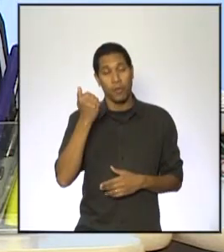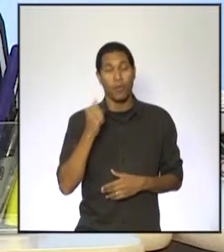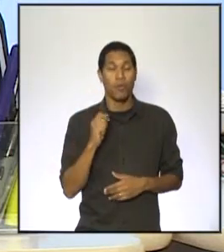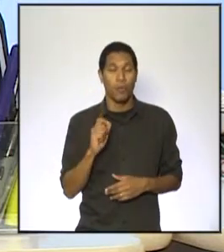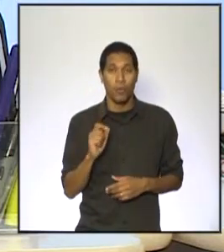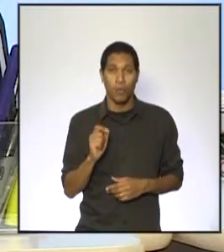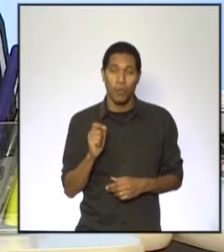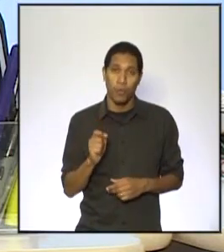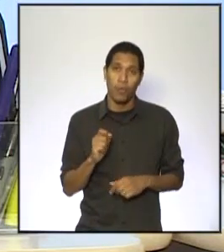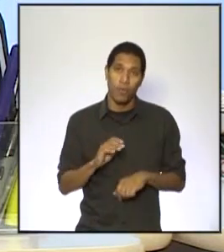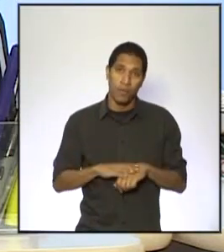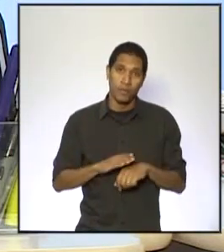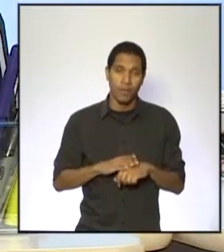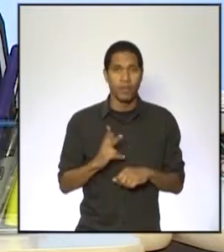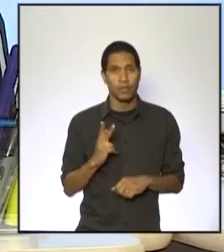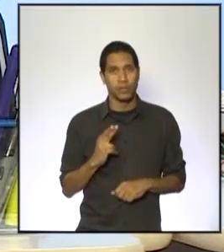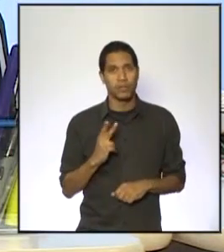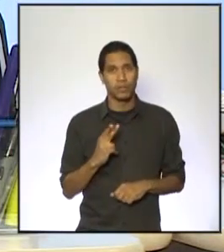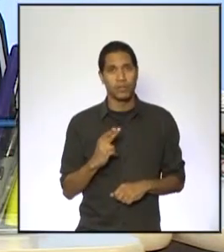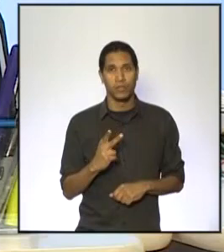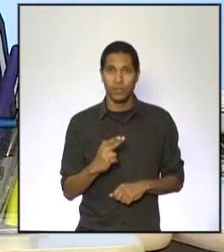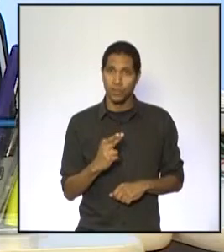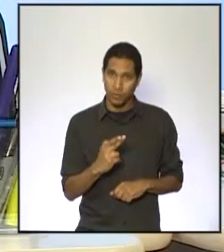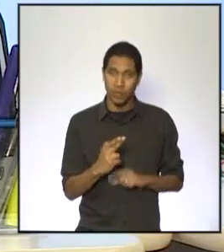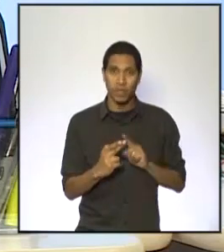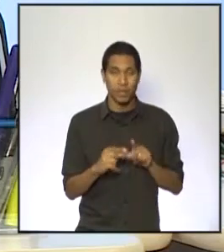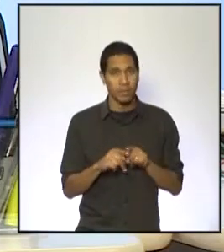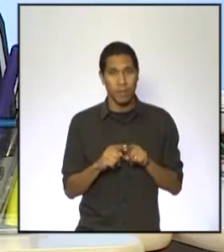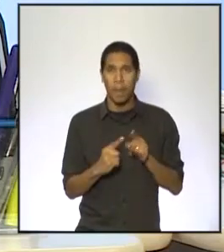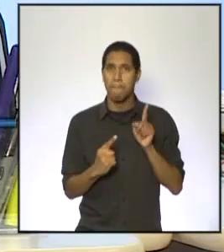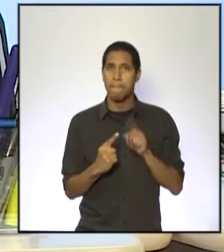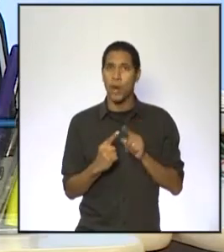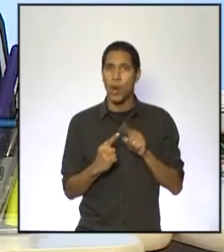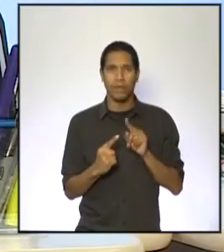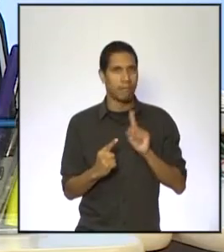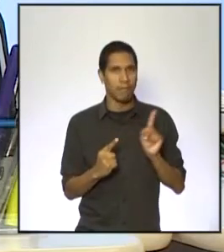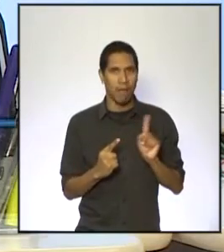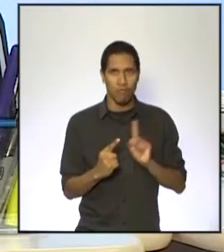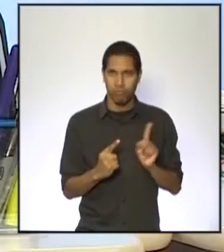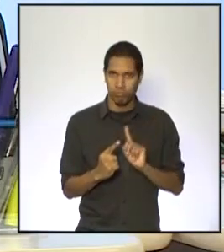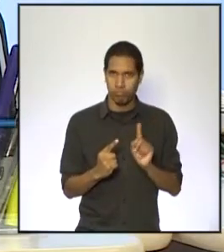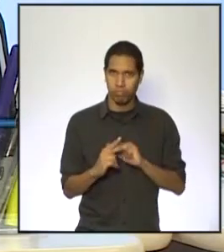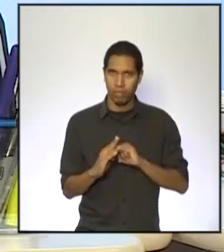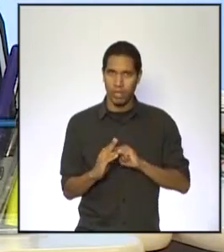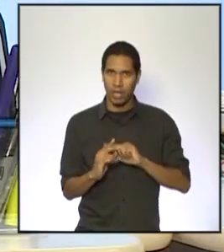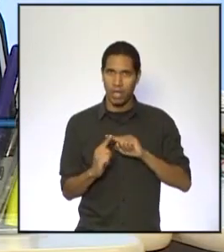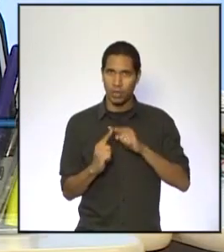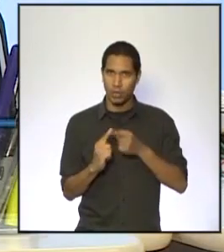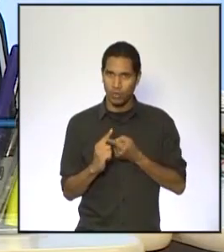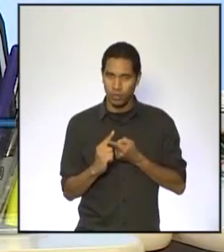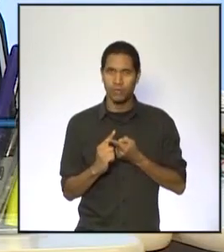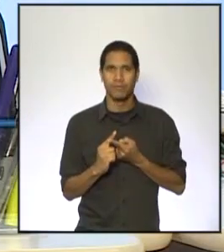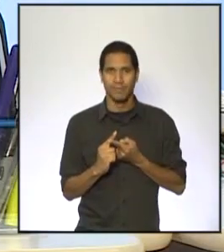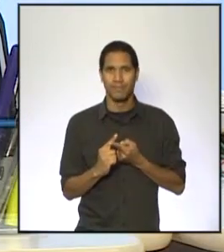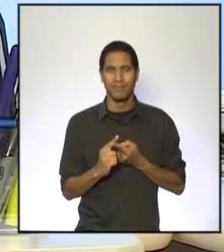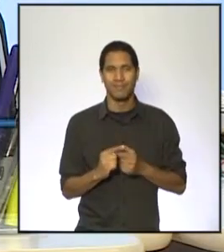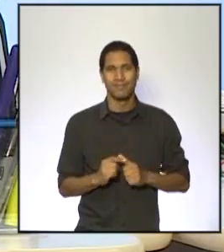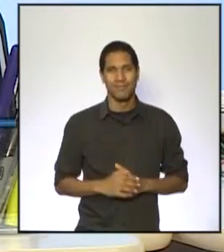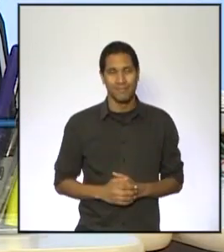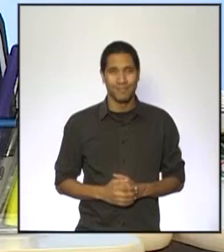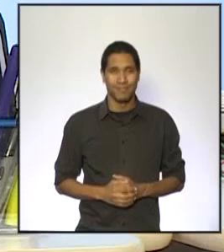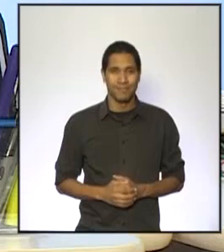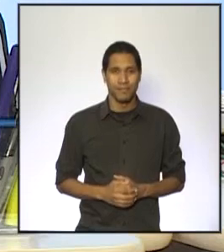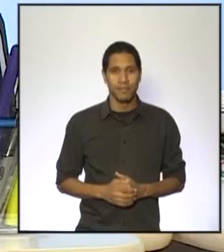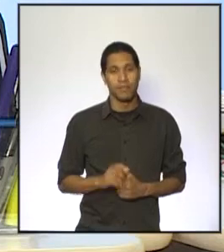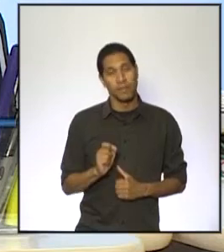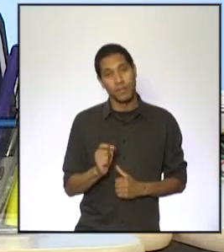reproduzido realmente com uma tesoura, e de preferência que ela seja sem ponta, para não ter problema de nenhum corte. Como vocês podem ver,